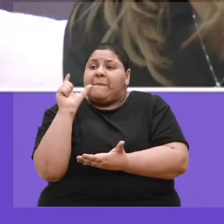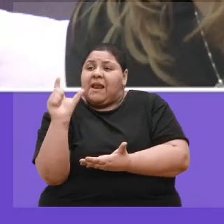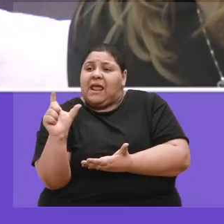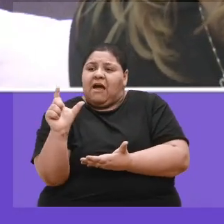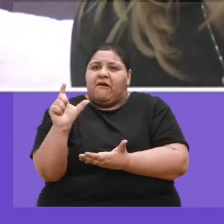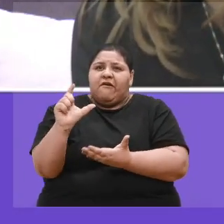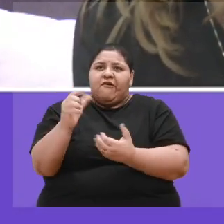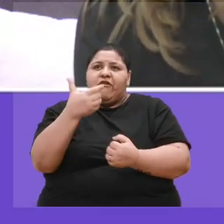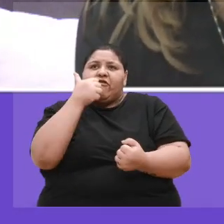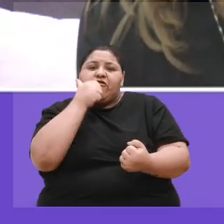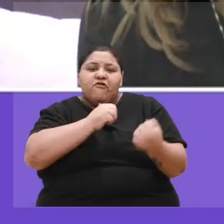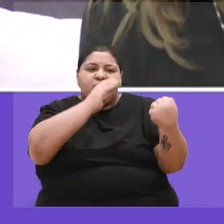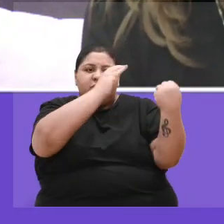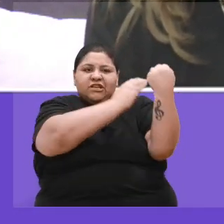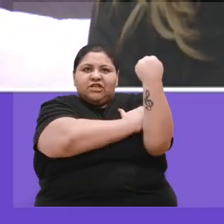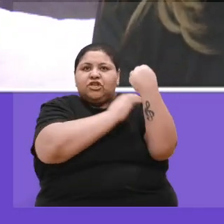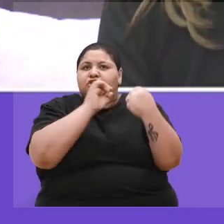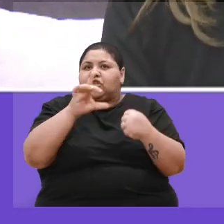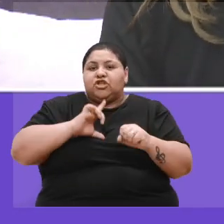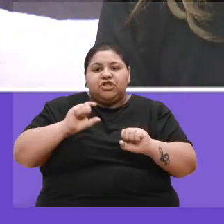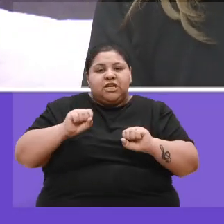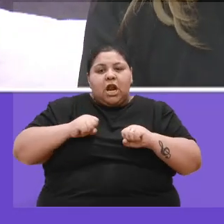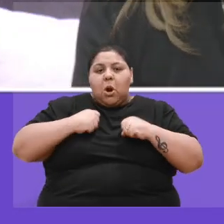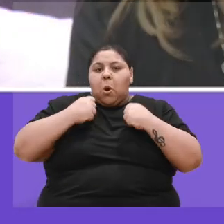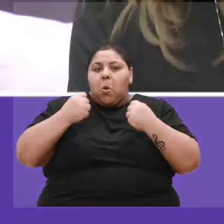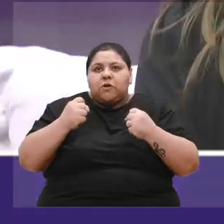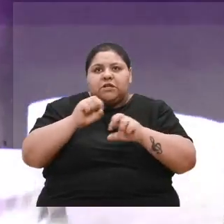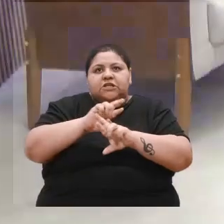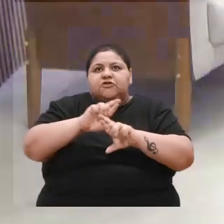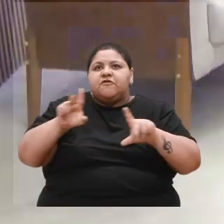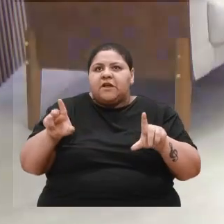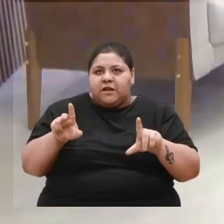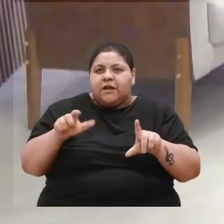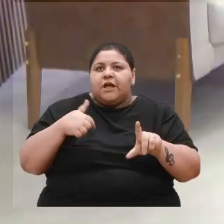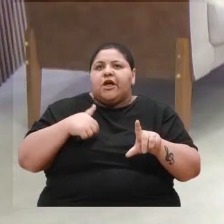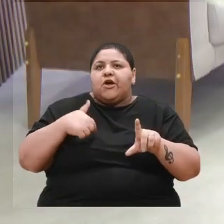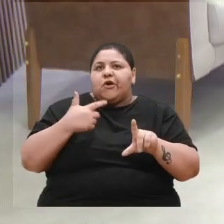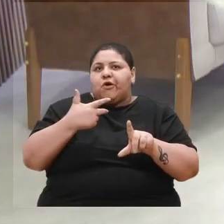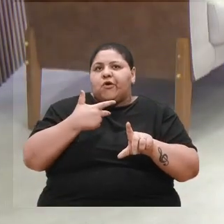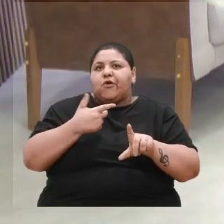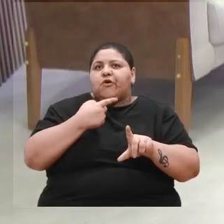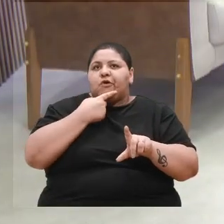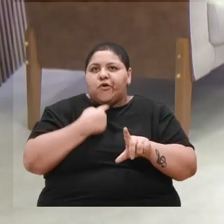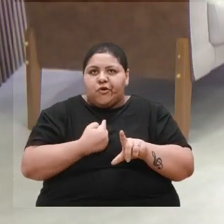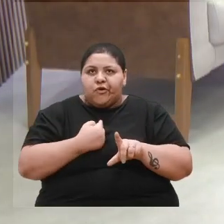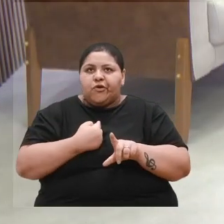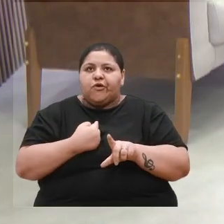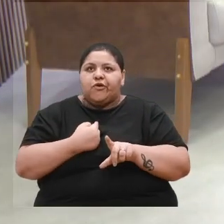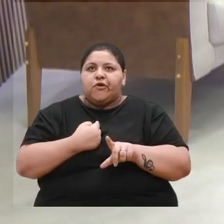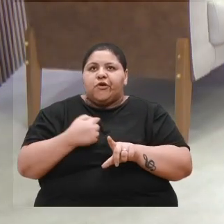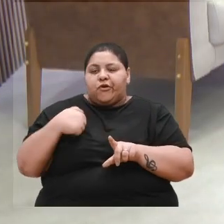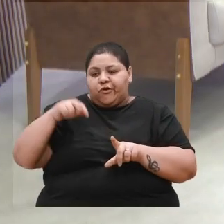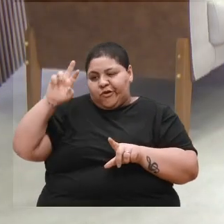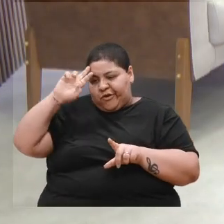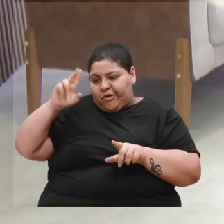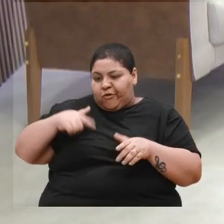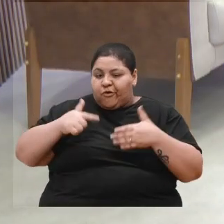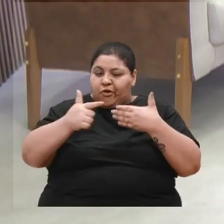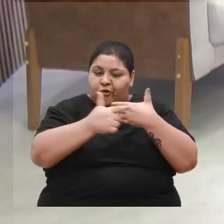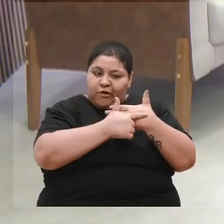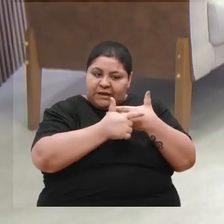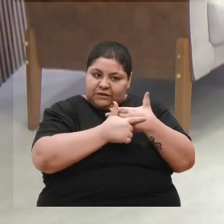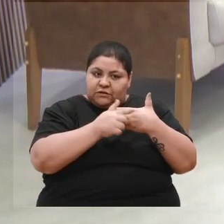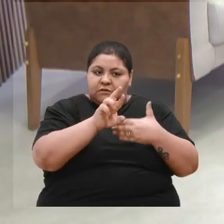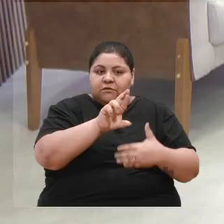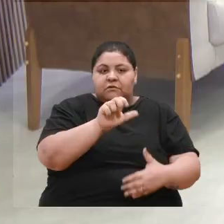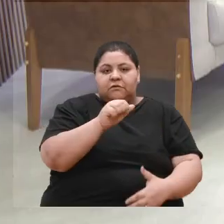né? Ela só vinha com essas lutas diferentes e... Na verdade, eu gosto de situar, ao mesmo tempo que eu reconheço o papel da